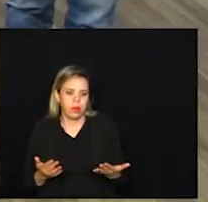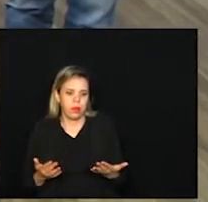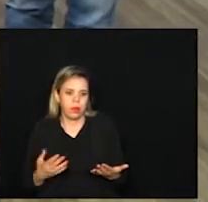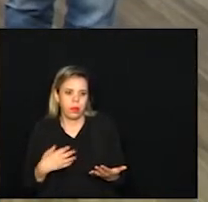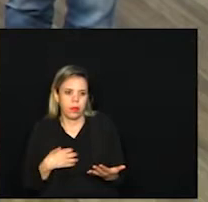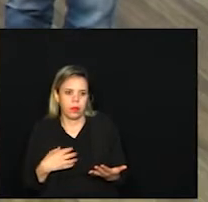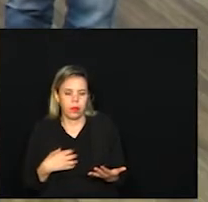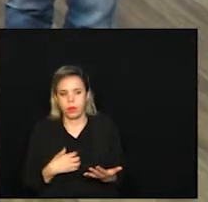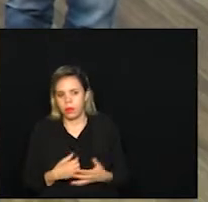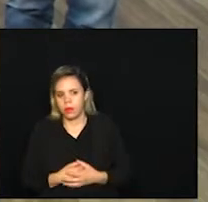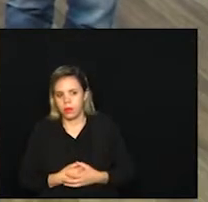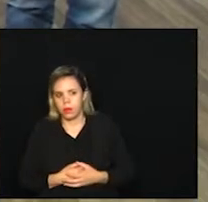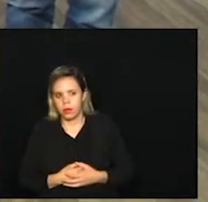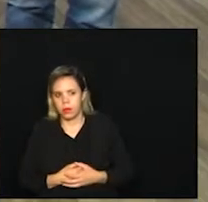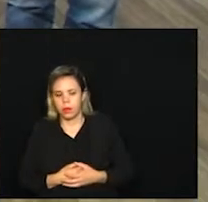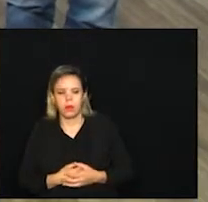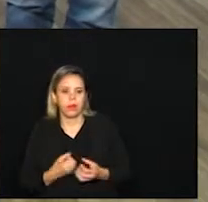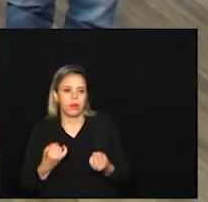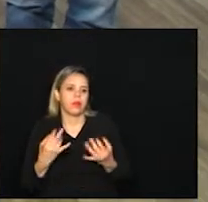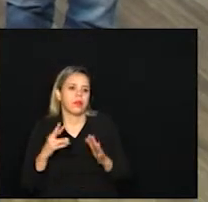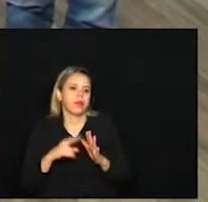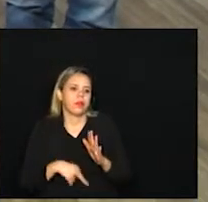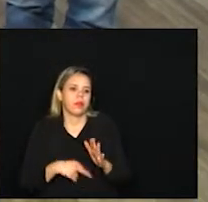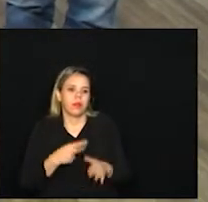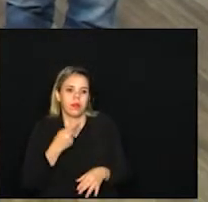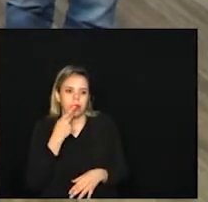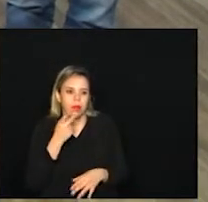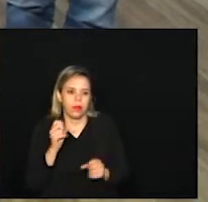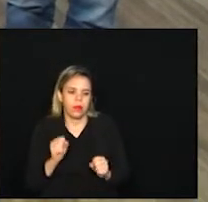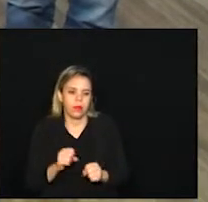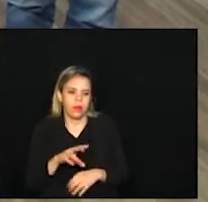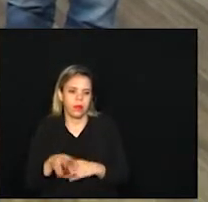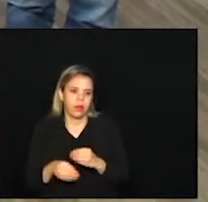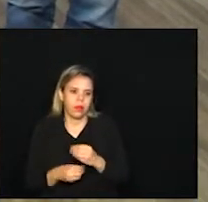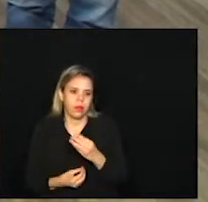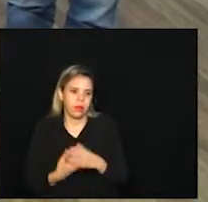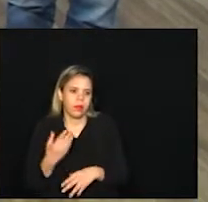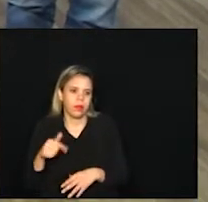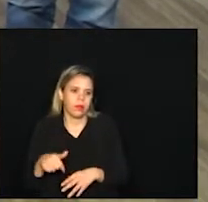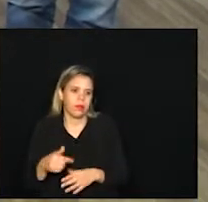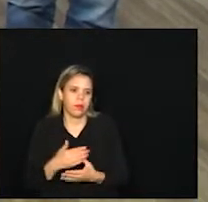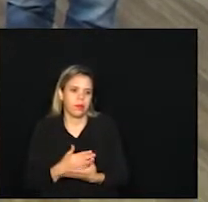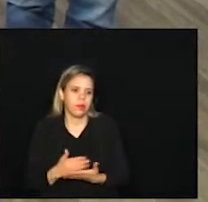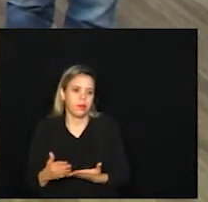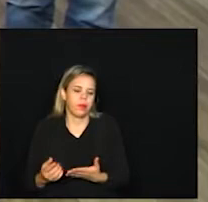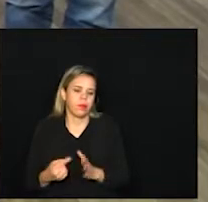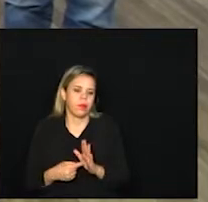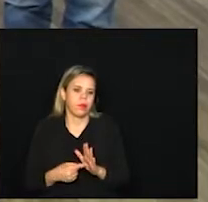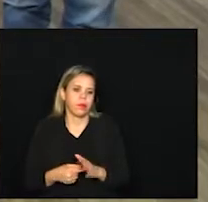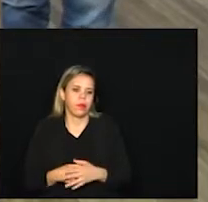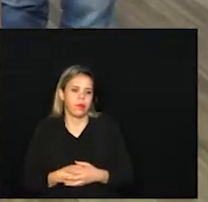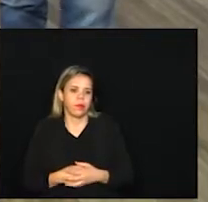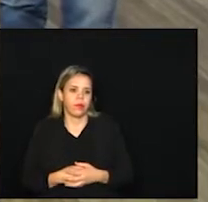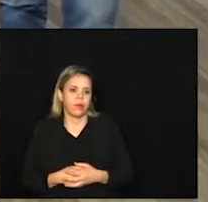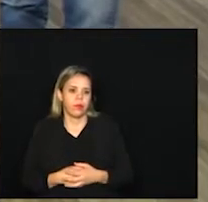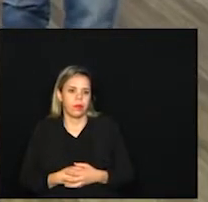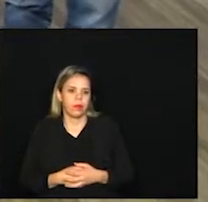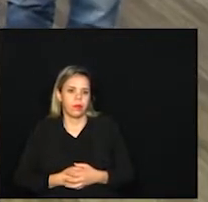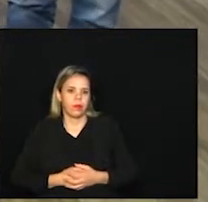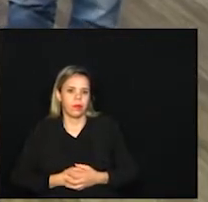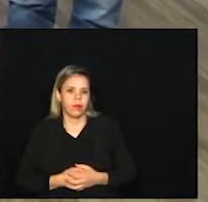que tipo de relatório a gente pode dizer que possa ser agregado aquele Inicial que foi apresentado